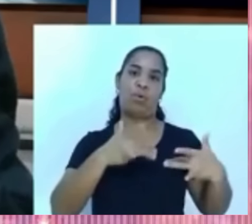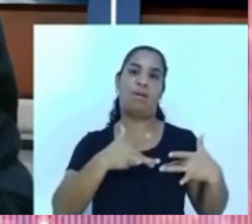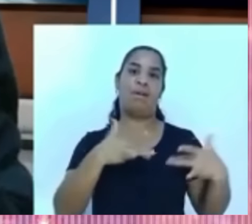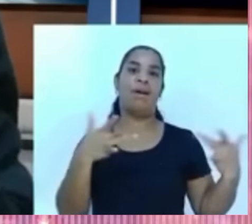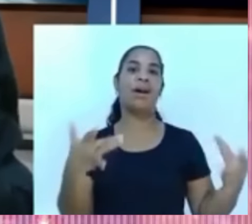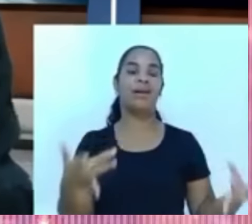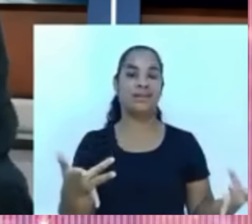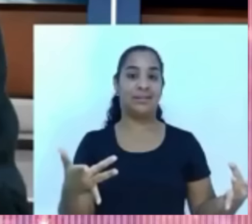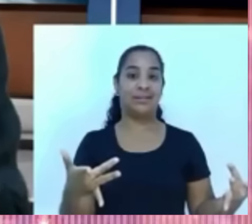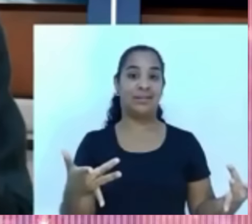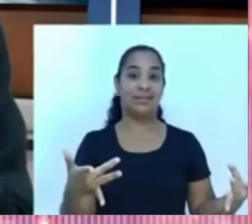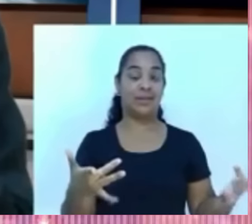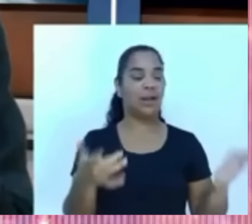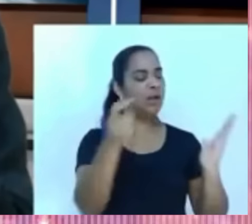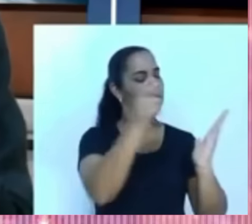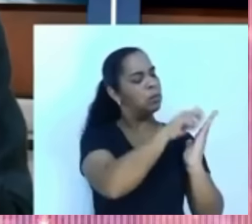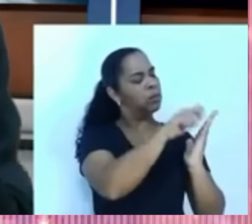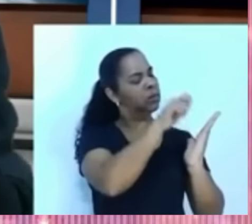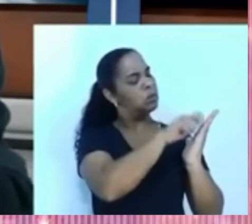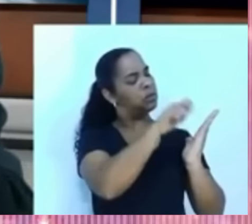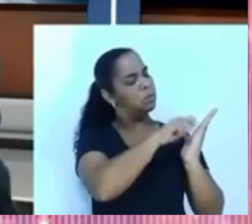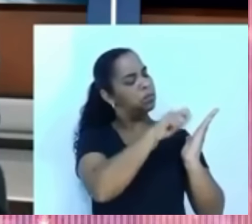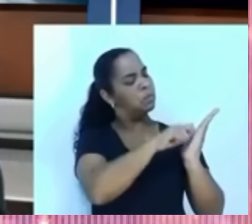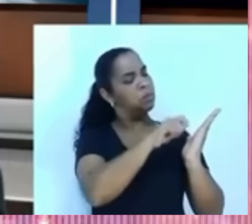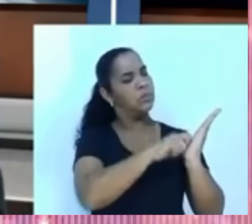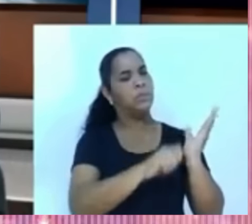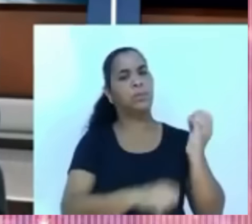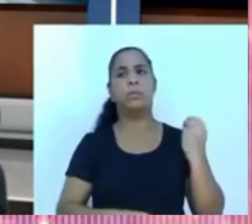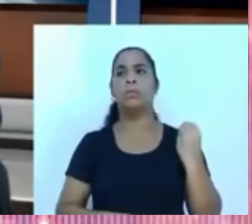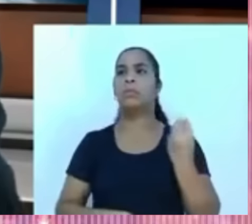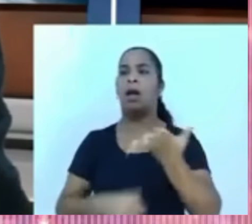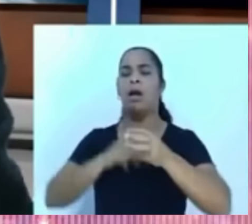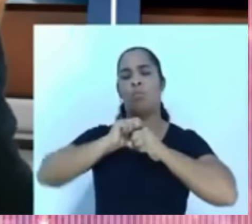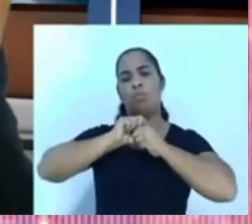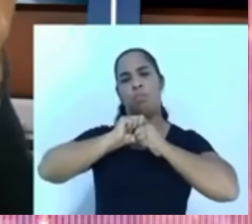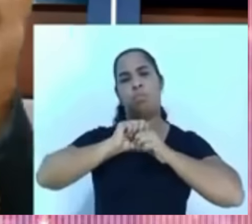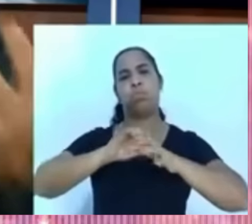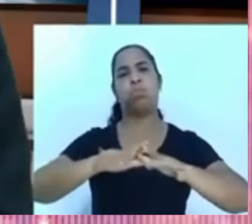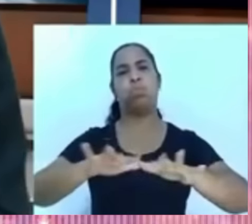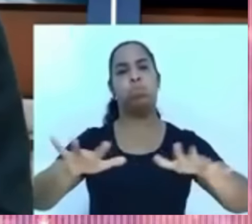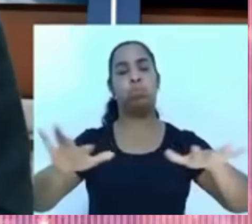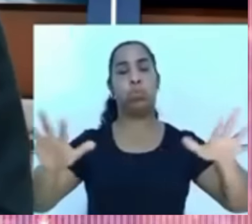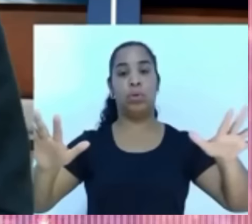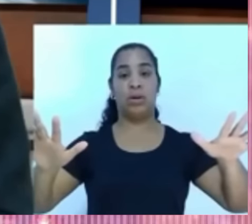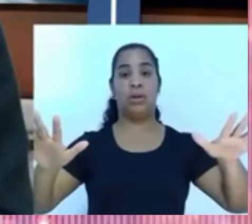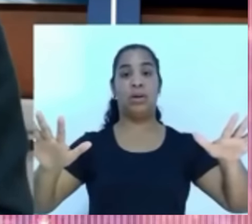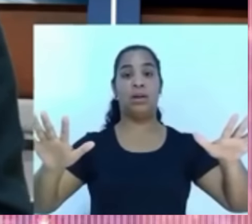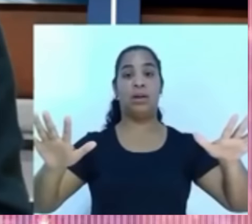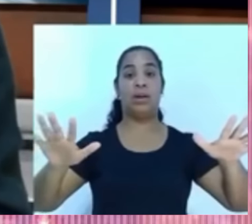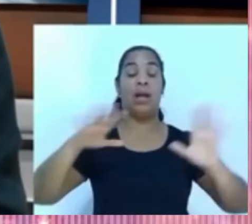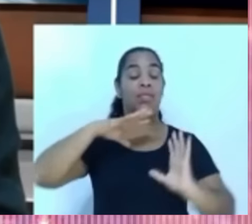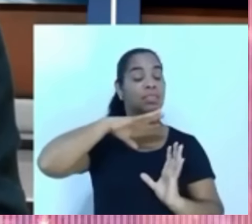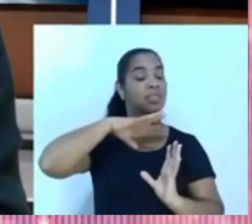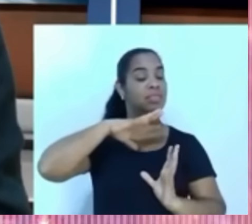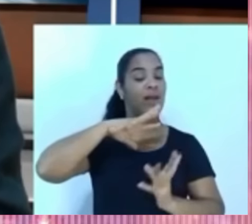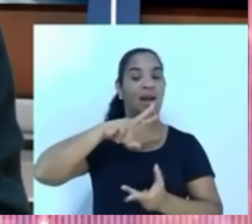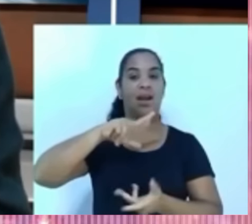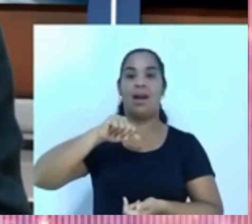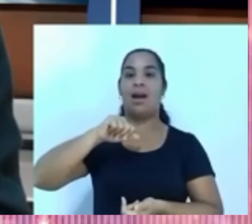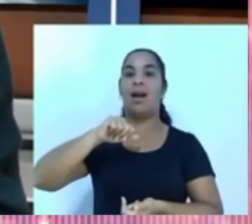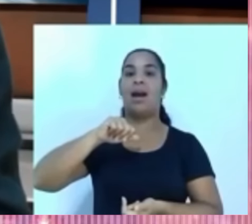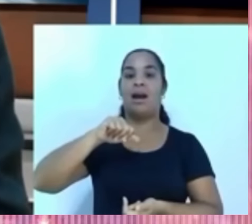mensagem pela umbria que se expande como sol Generoso por toda a terra